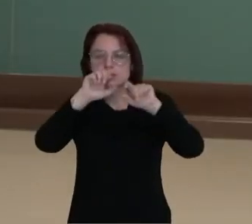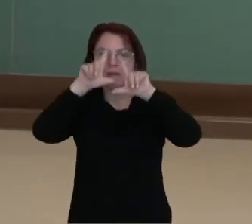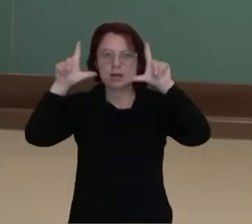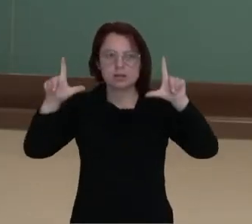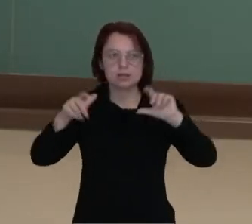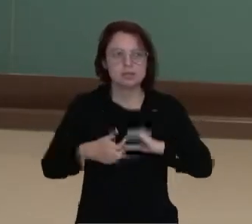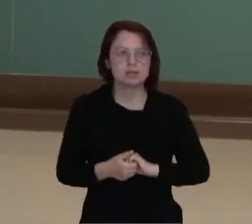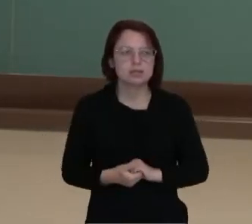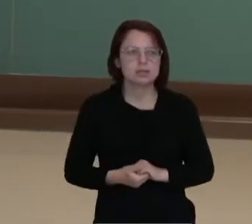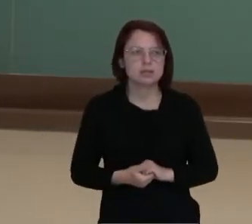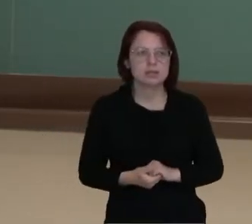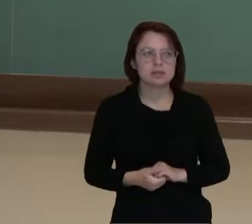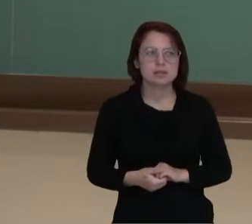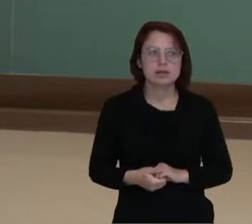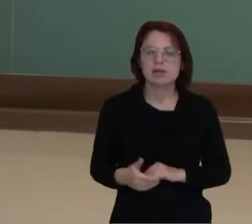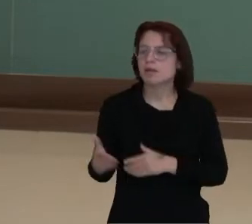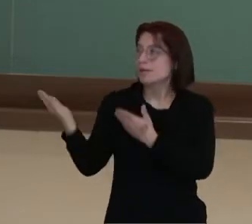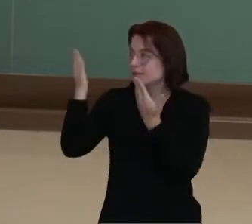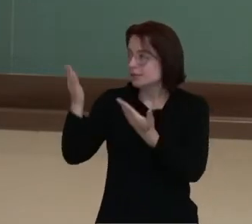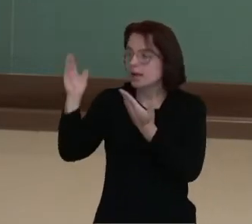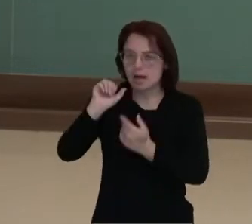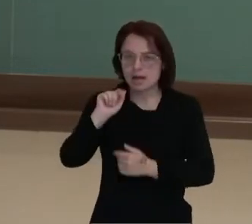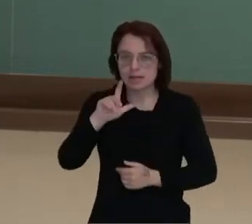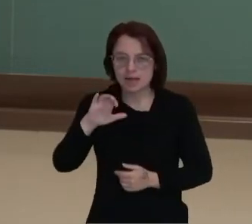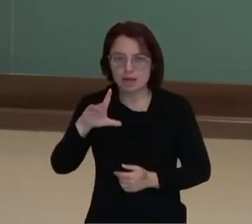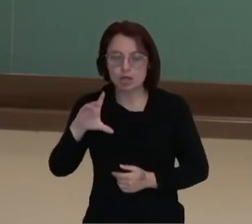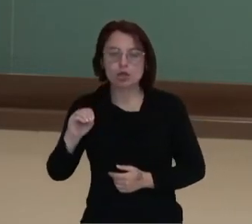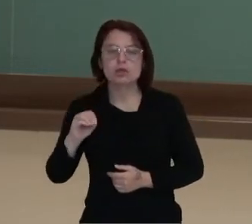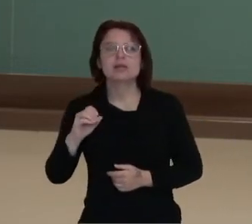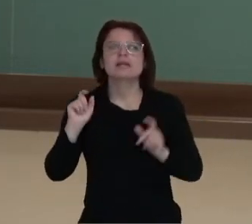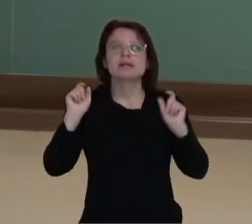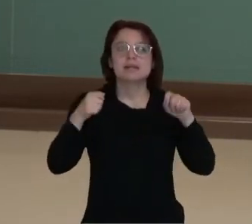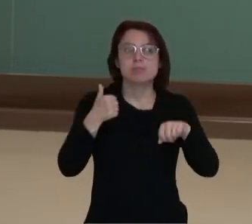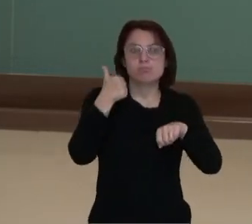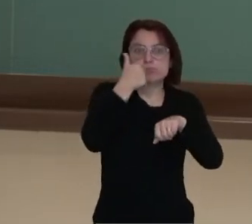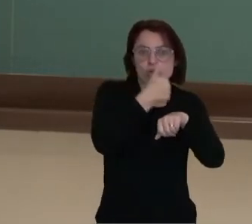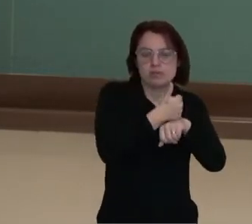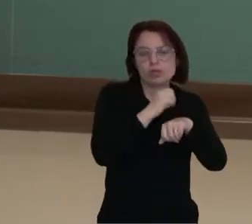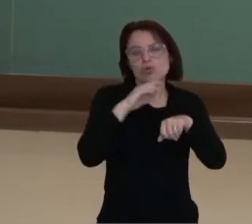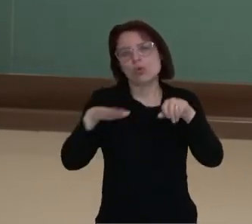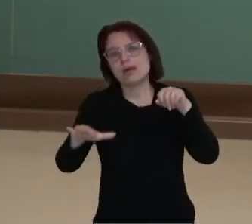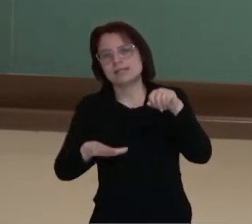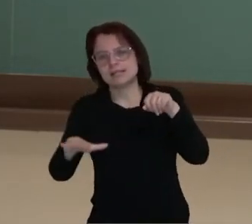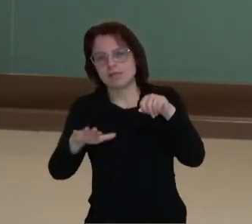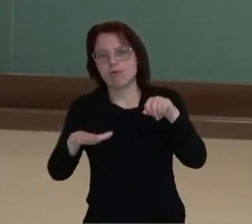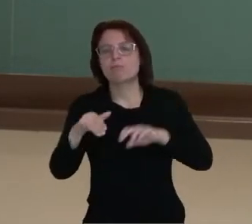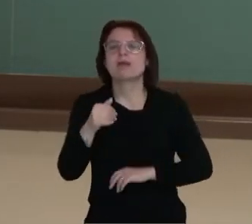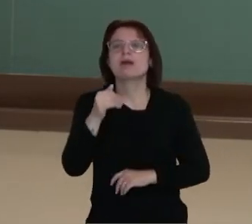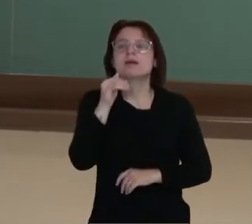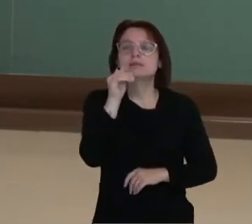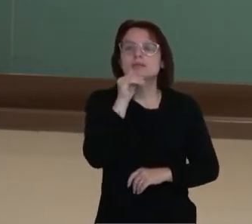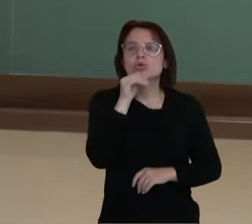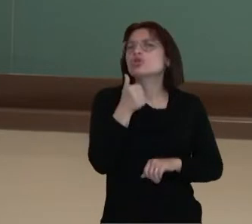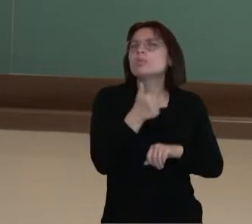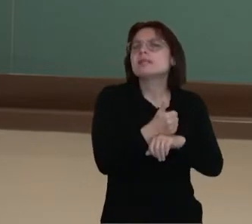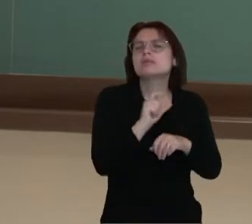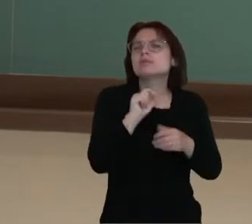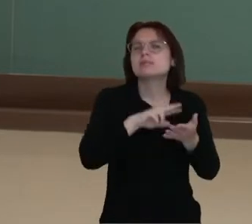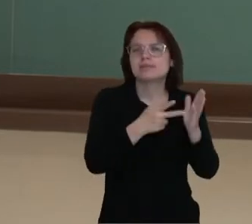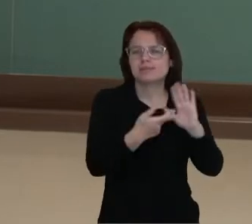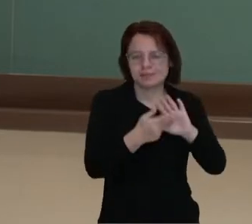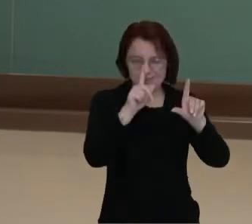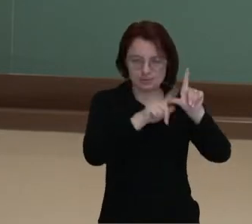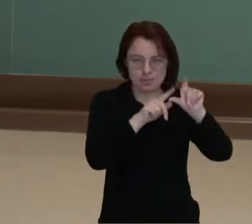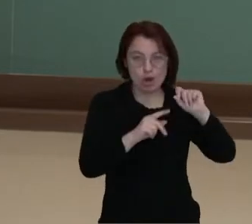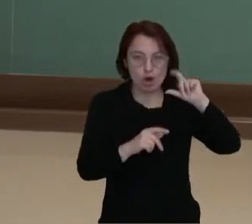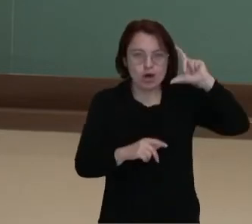Então, esses alelos, eles podem ser dominantes ou recessivos. O que é o dominante? Lembra do fator RH